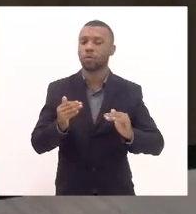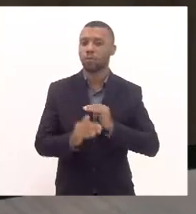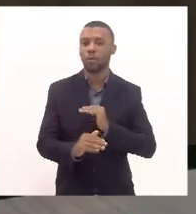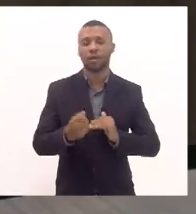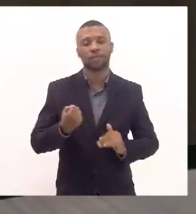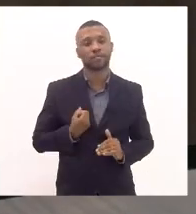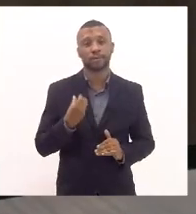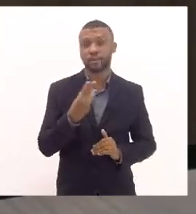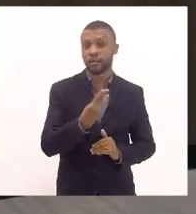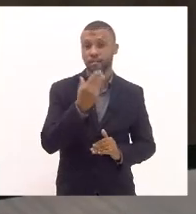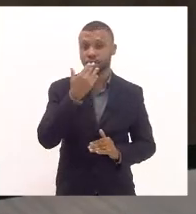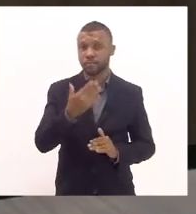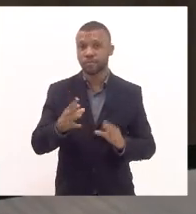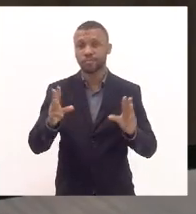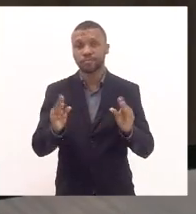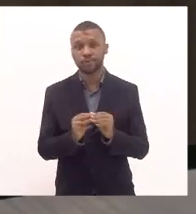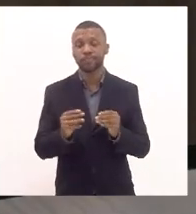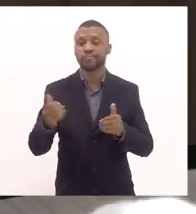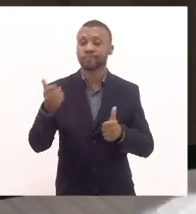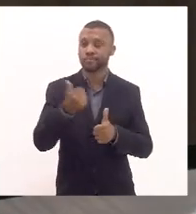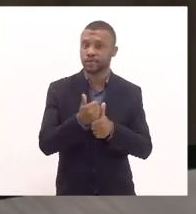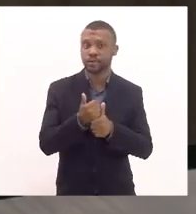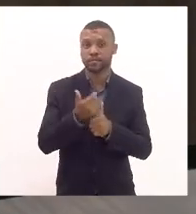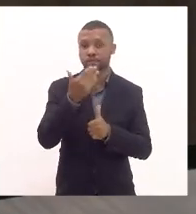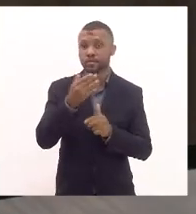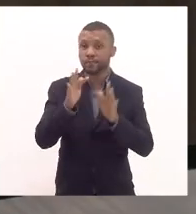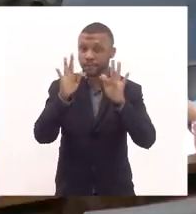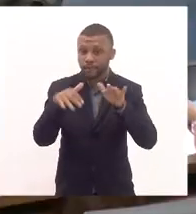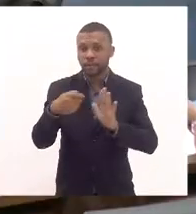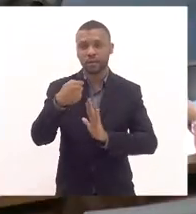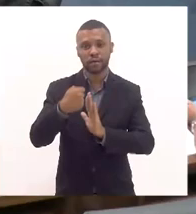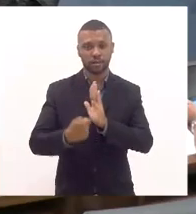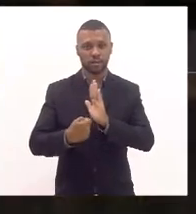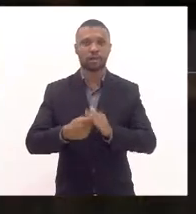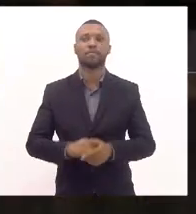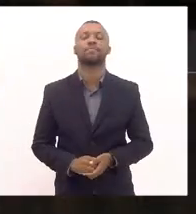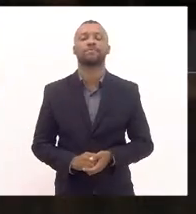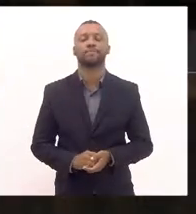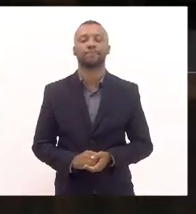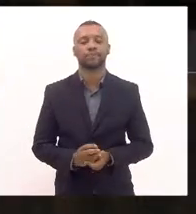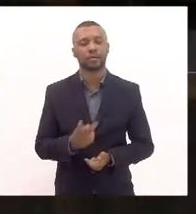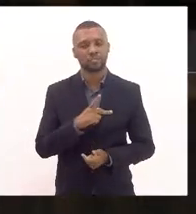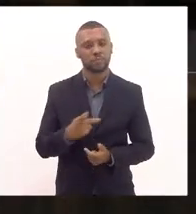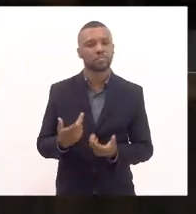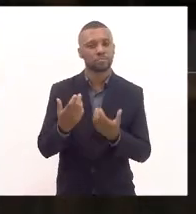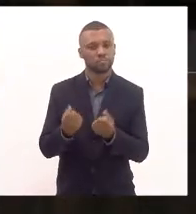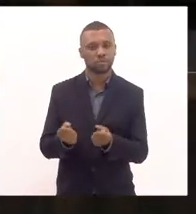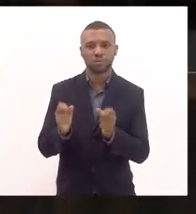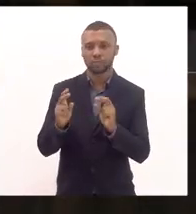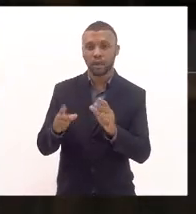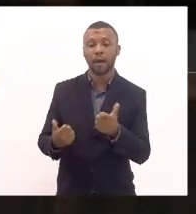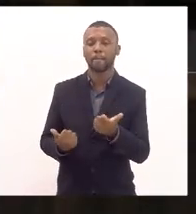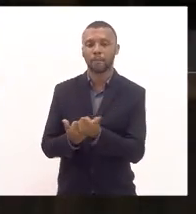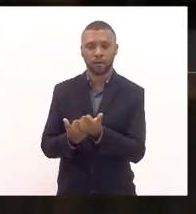3 concluindo o substitutivo pedindo forma final de redação o que a presidência defere